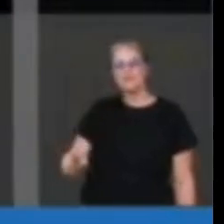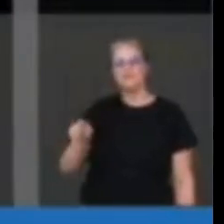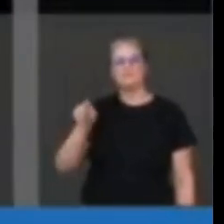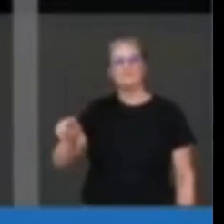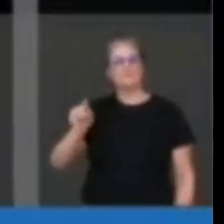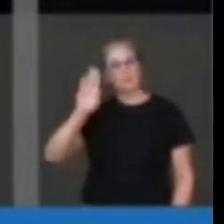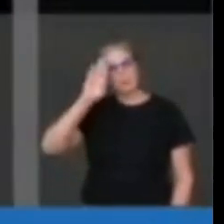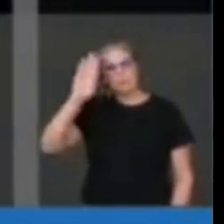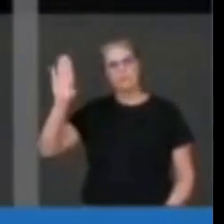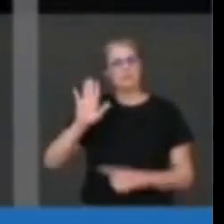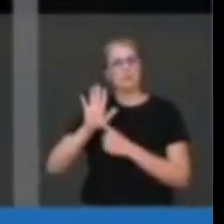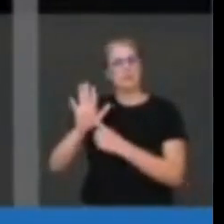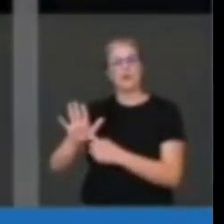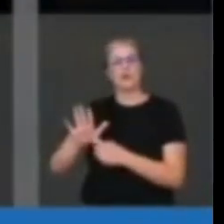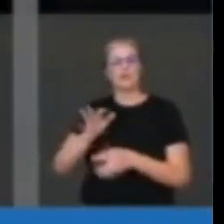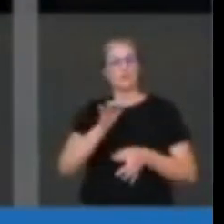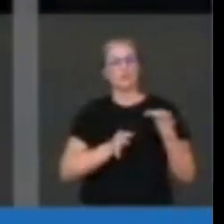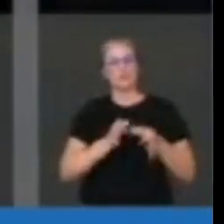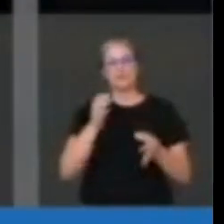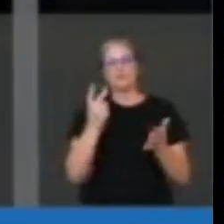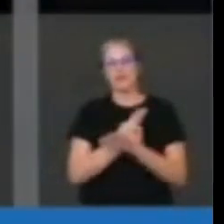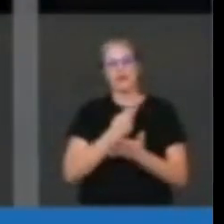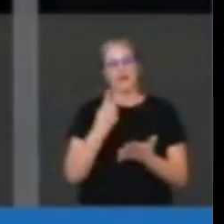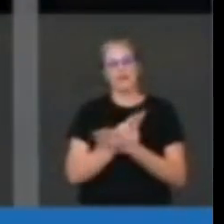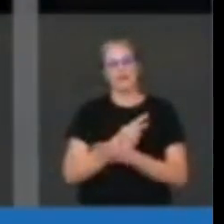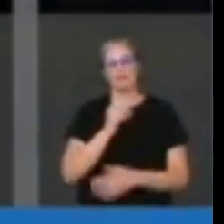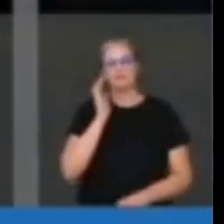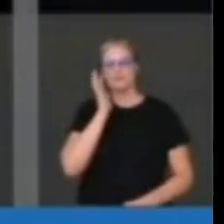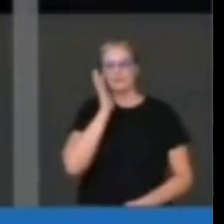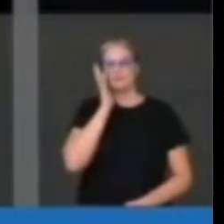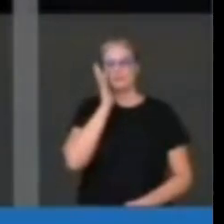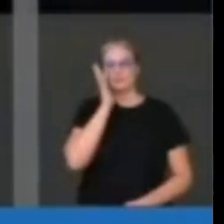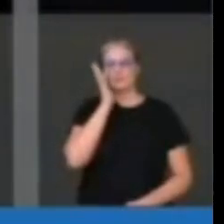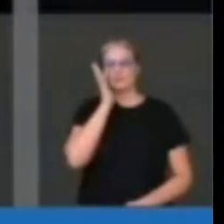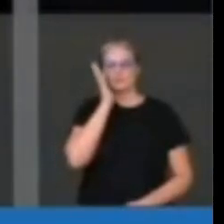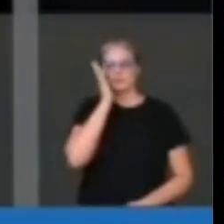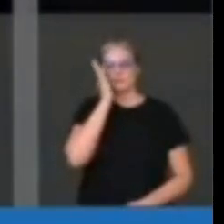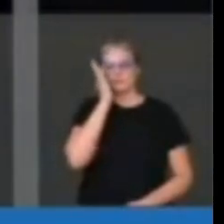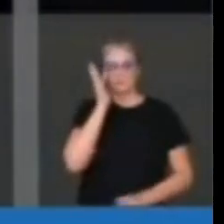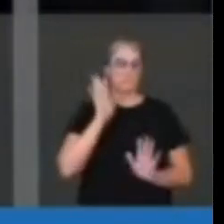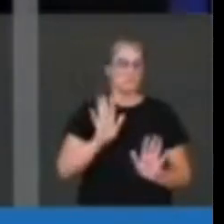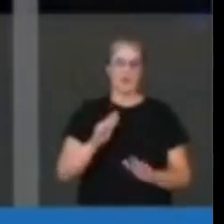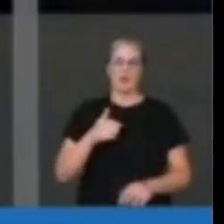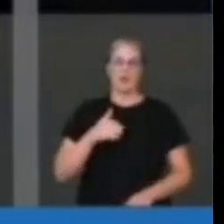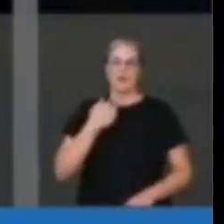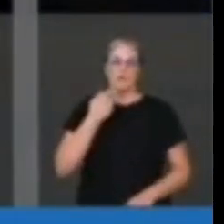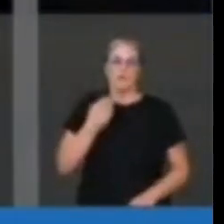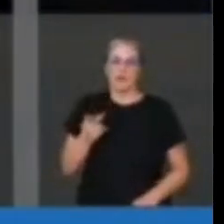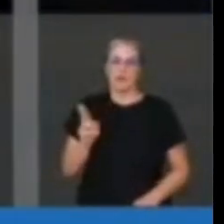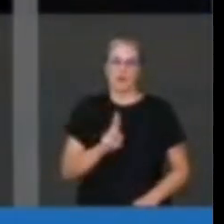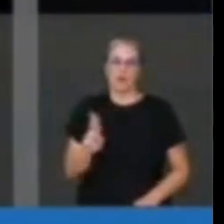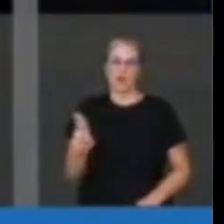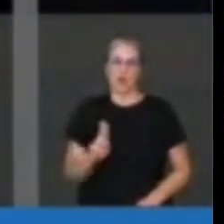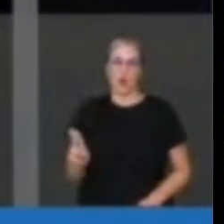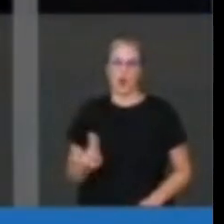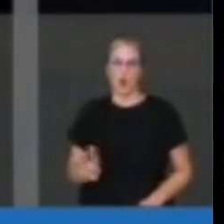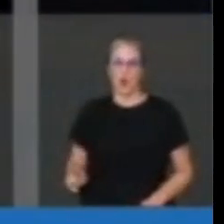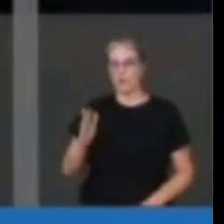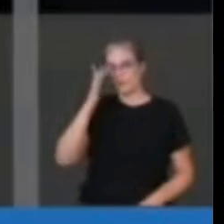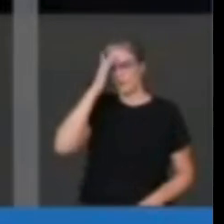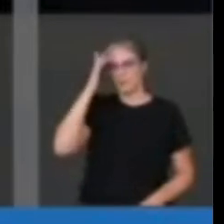nossa justiça. Eu não vou aqui mencionar alguns deputados de esquerda que têm relação comigo